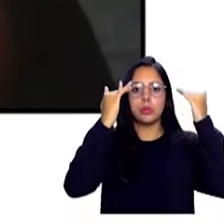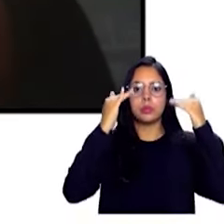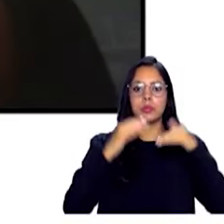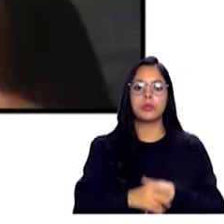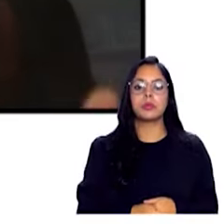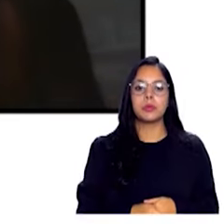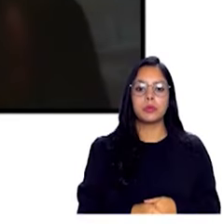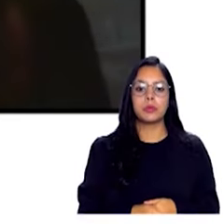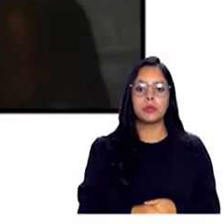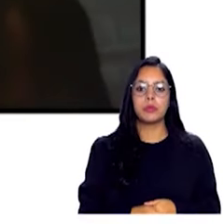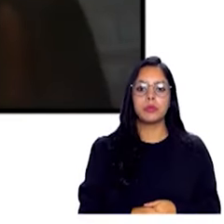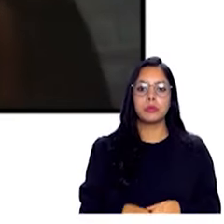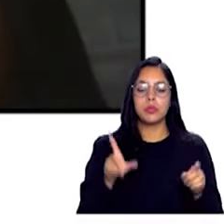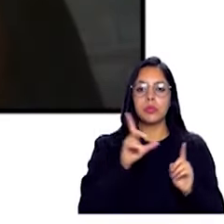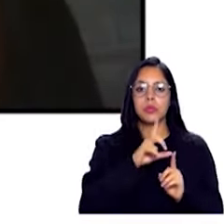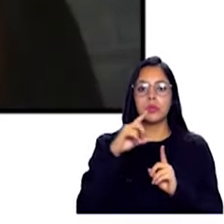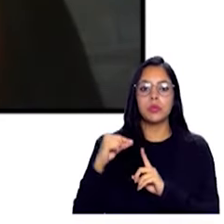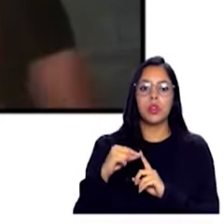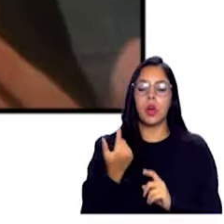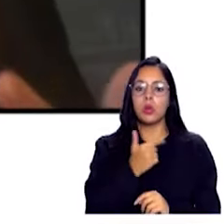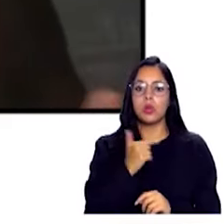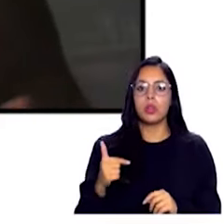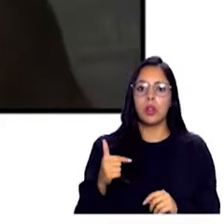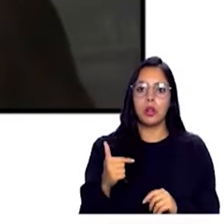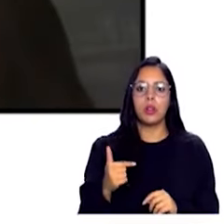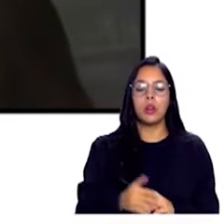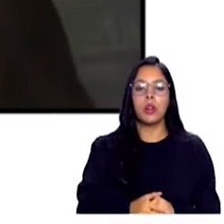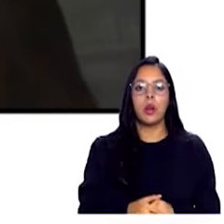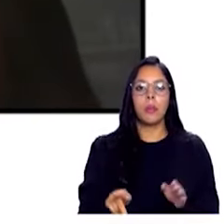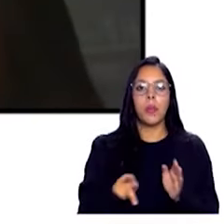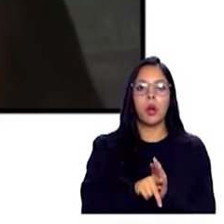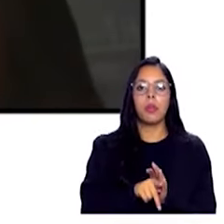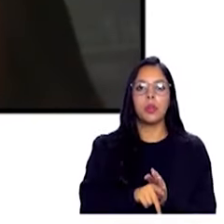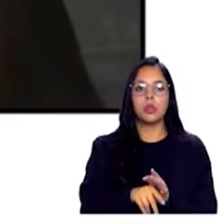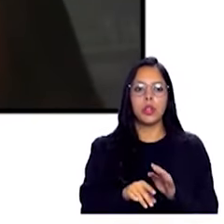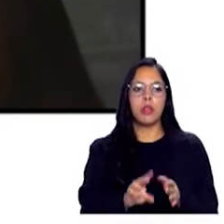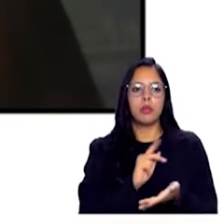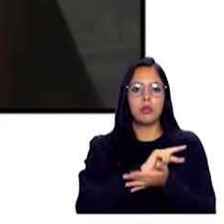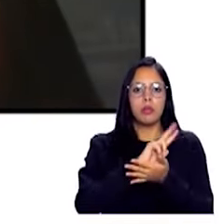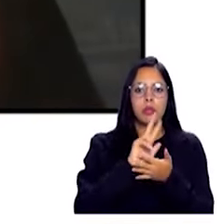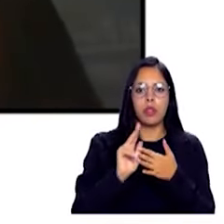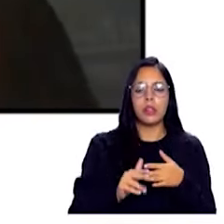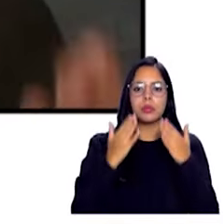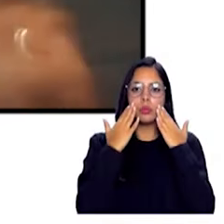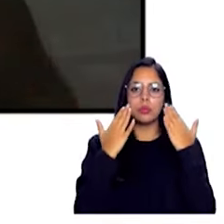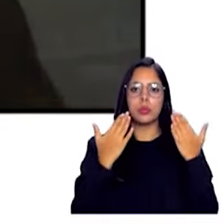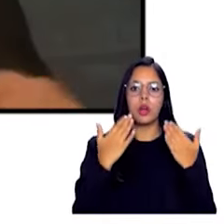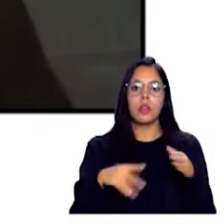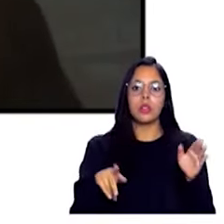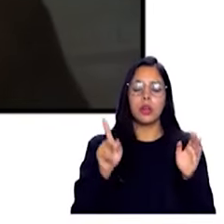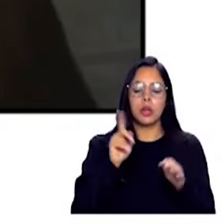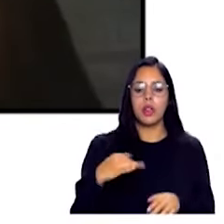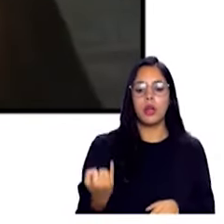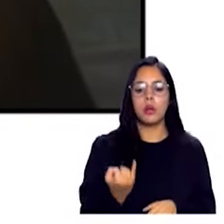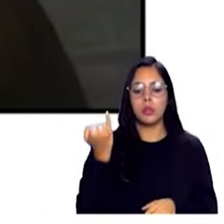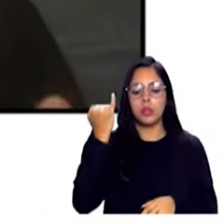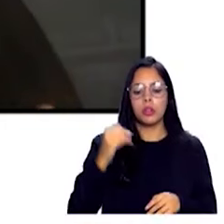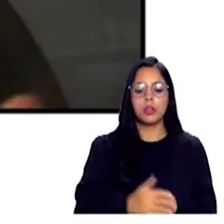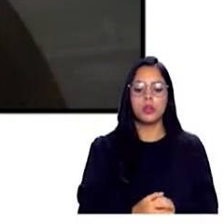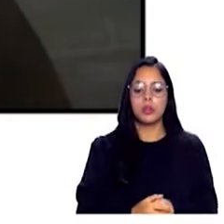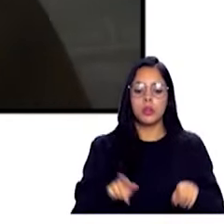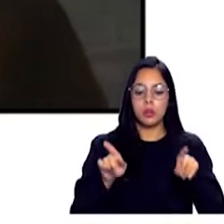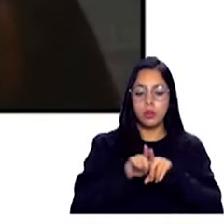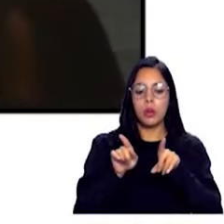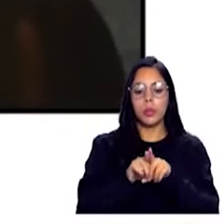indicação essa deveria ser uma delas de critérios para para se identificar a relevância fora dos casos